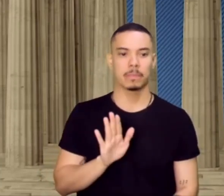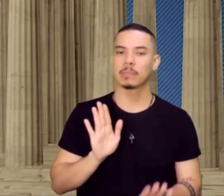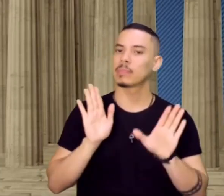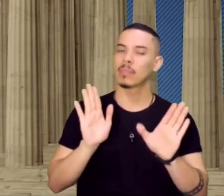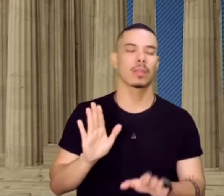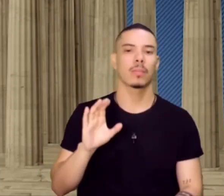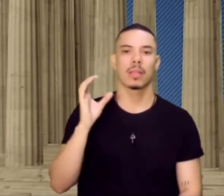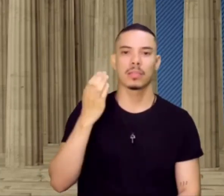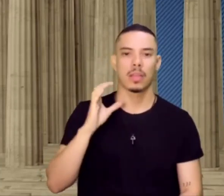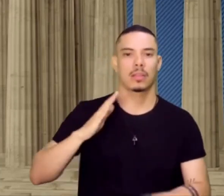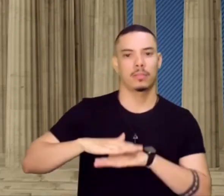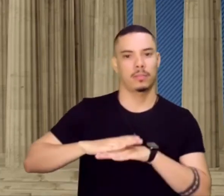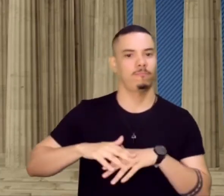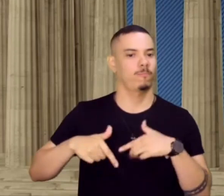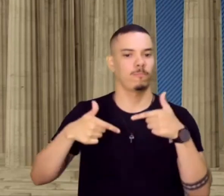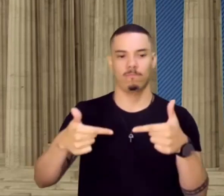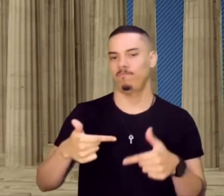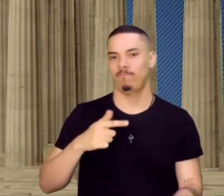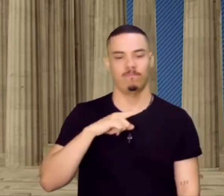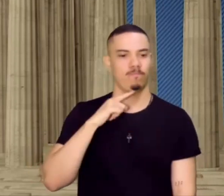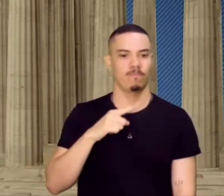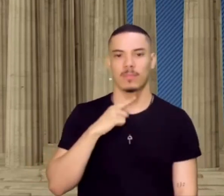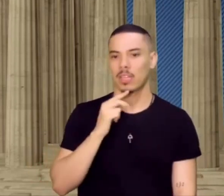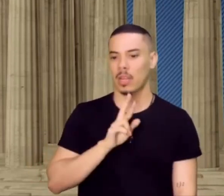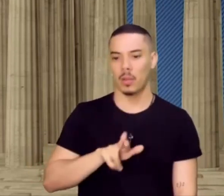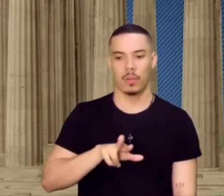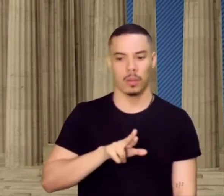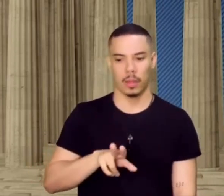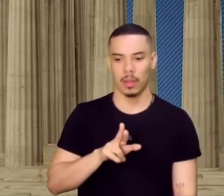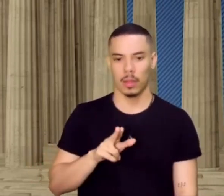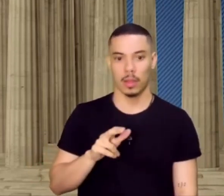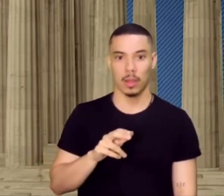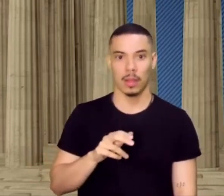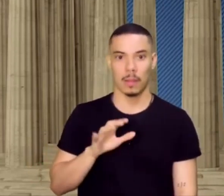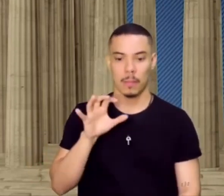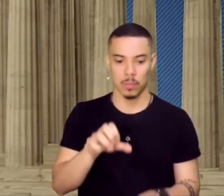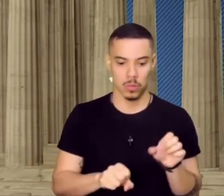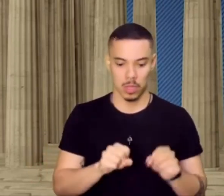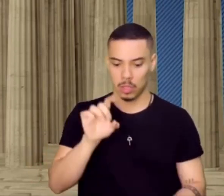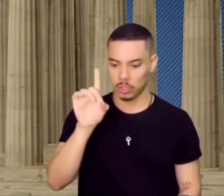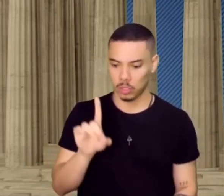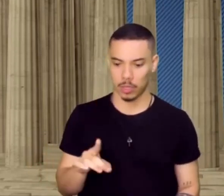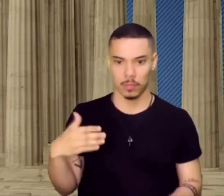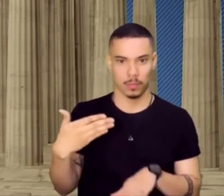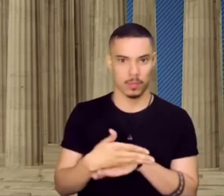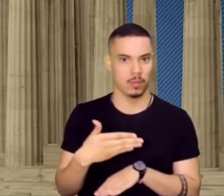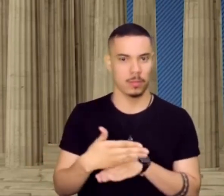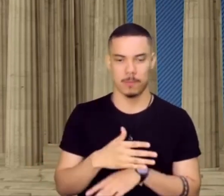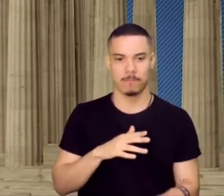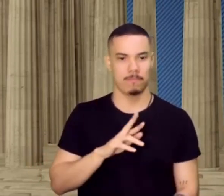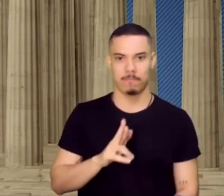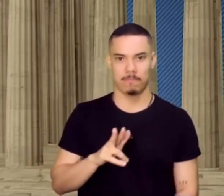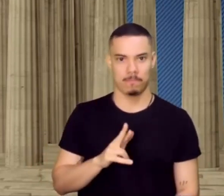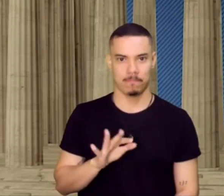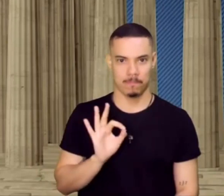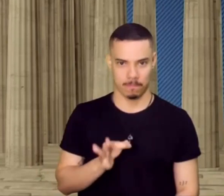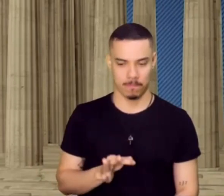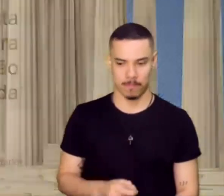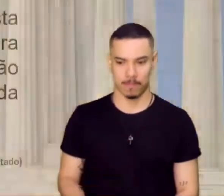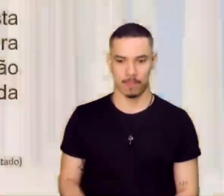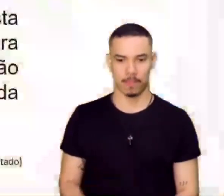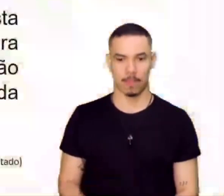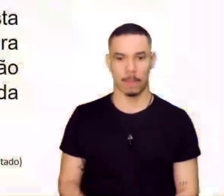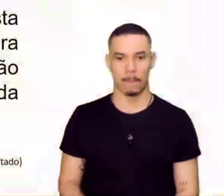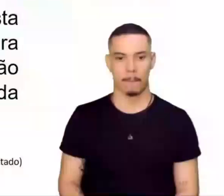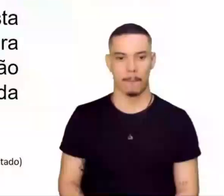enquanto ação, no sentido de a população ir lá buscar seus direitos, participar, etc, ok? Vamos lá,